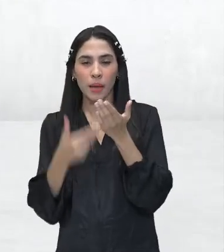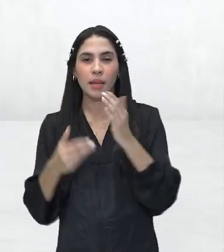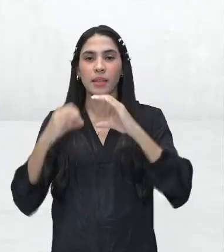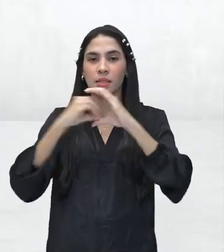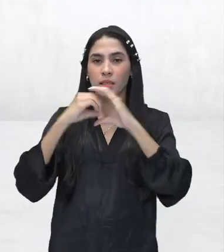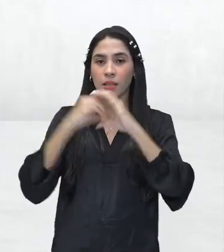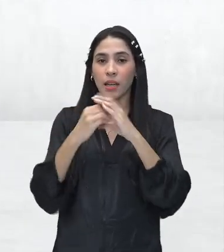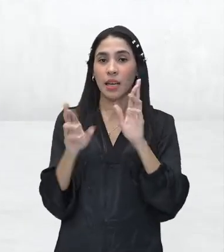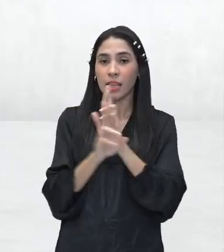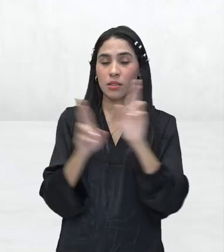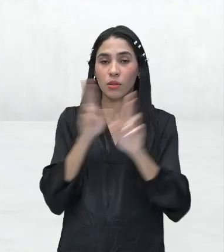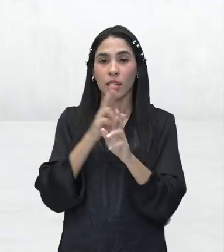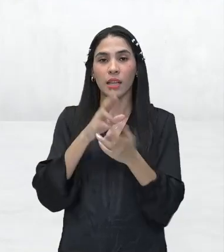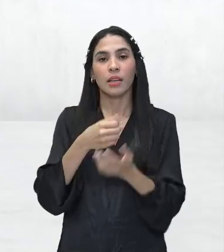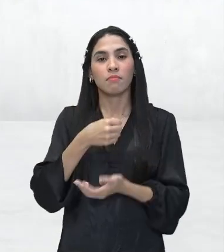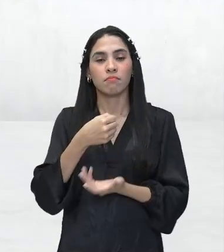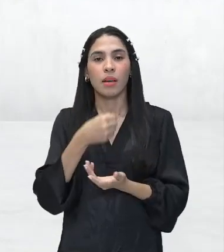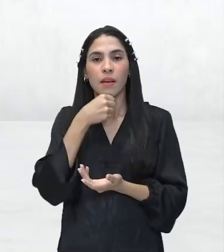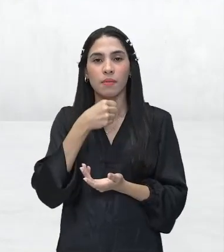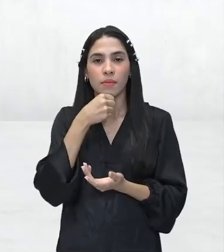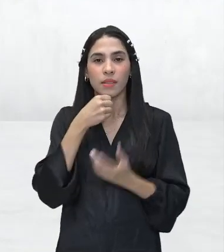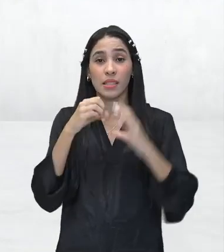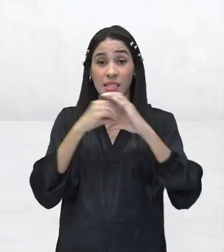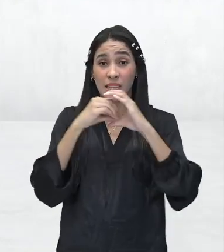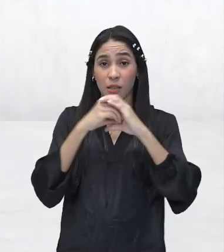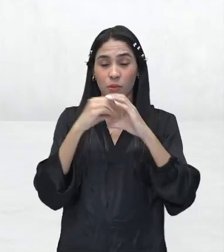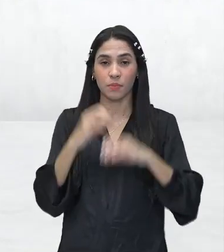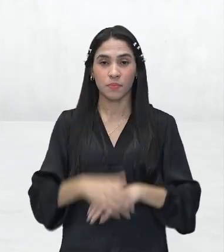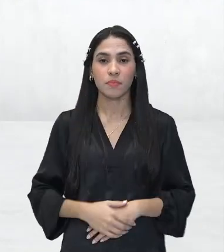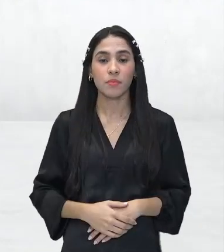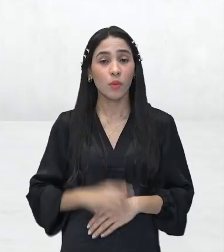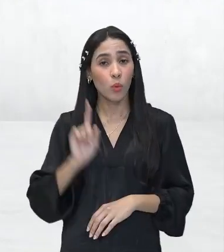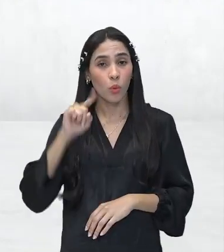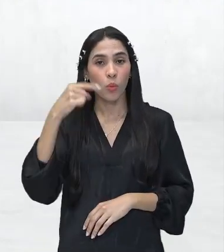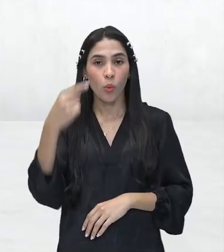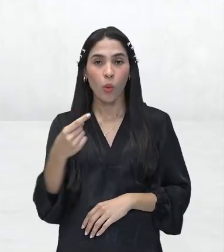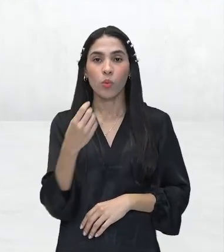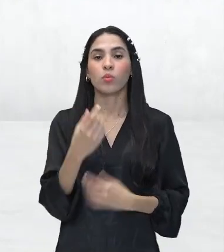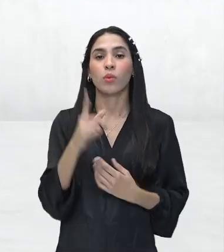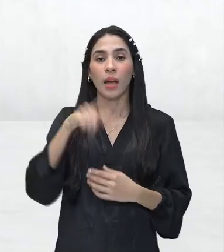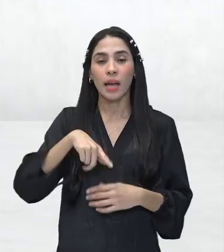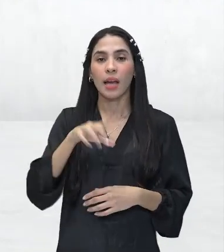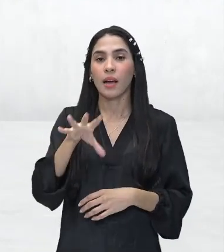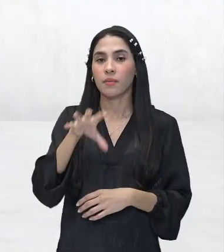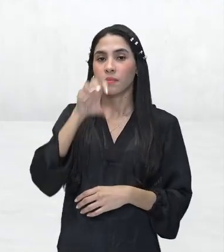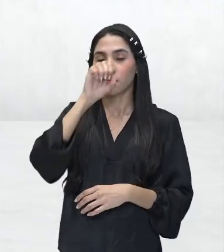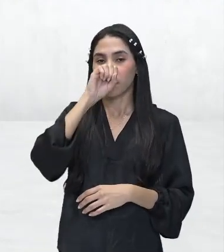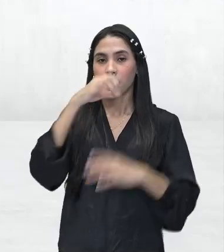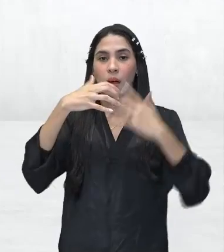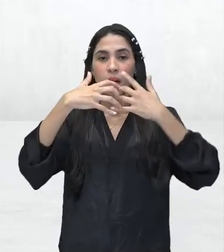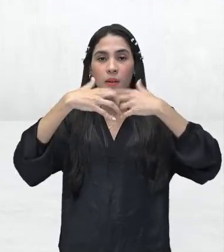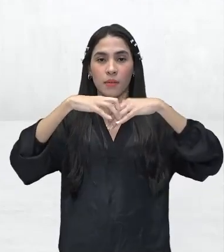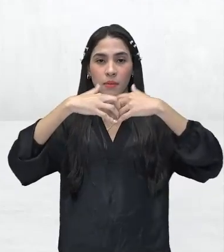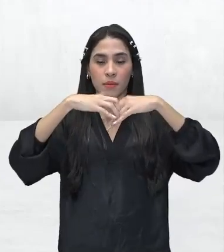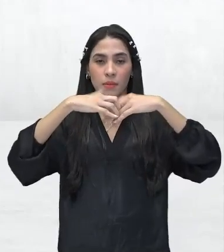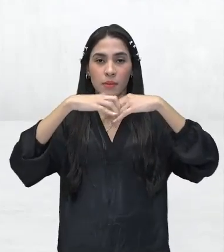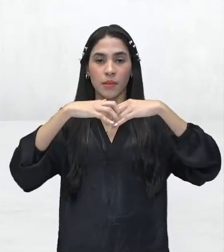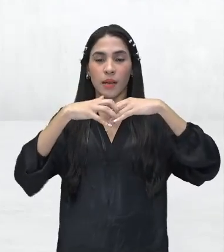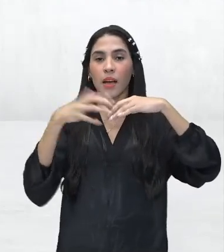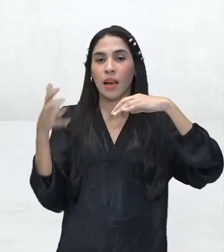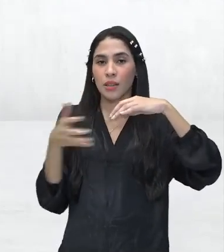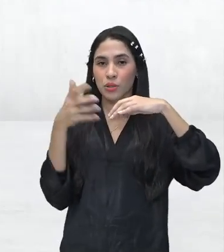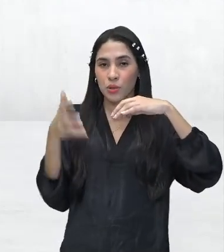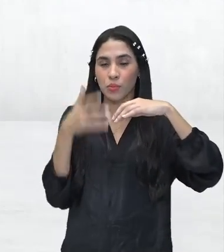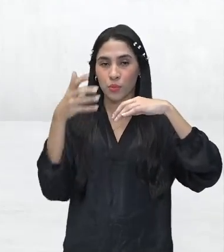relacionada ao envelhecimento. Outro benefício é o aumento de oxigênio no cérebro, o que estimula